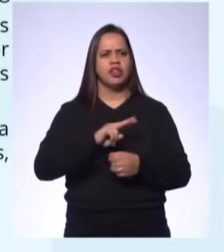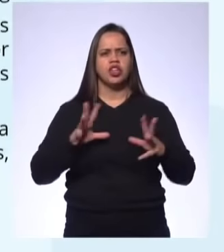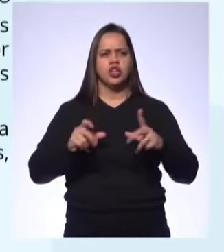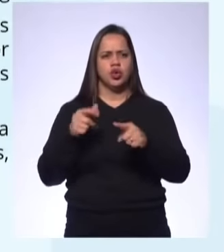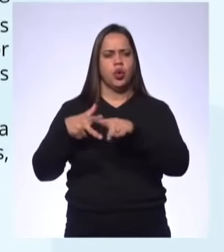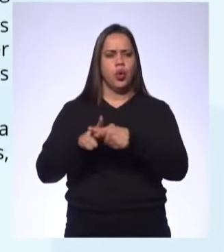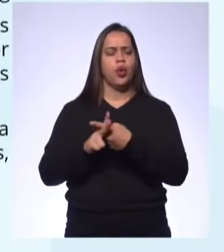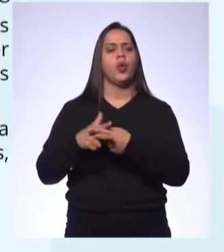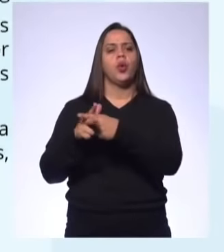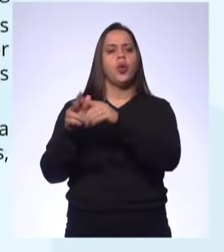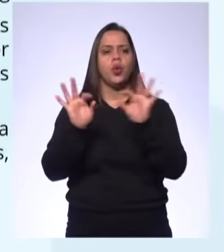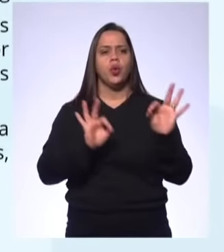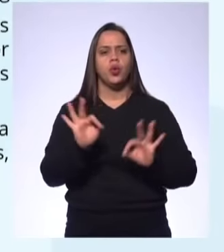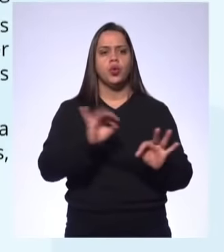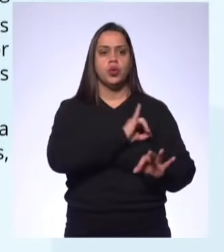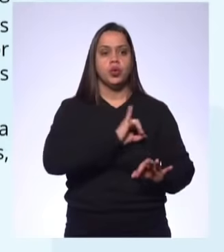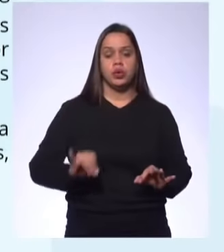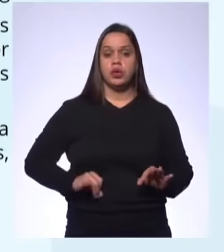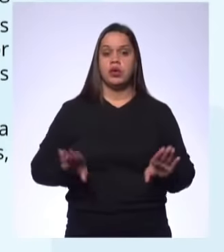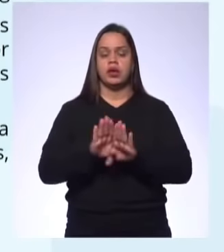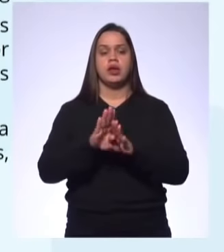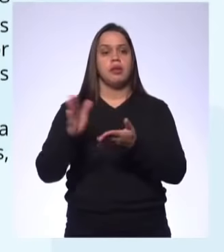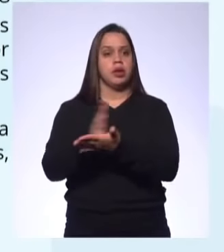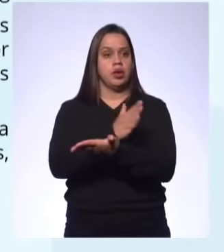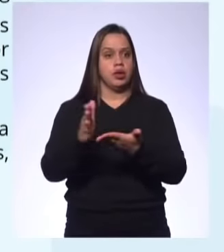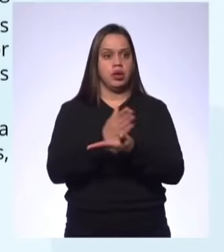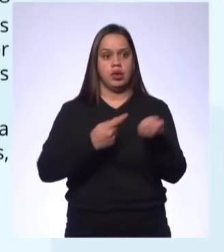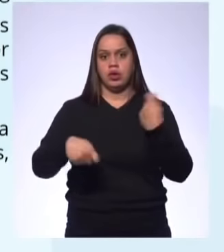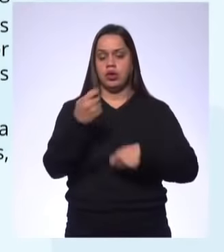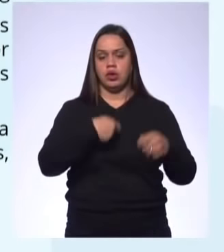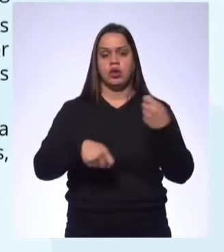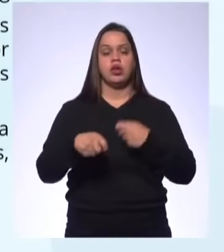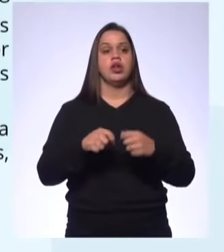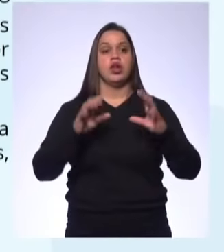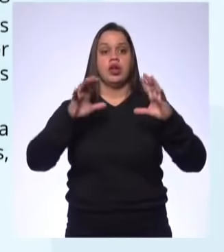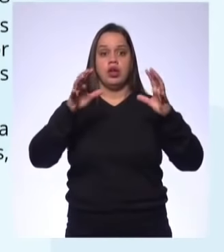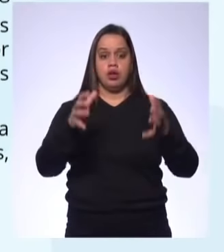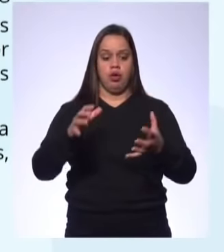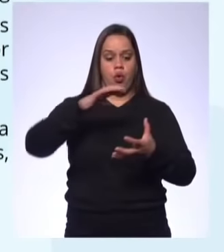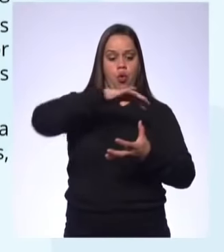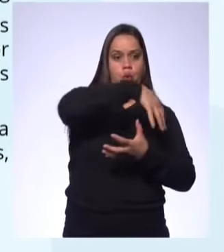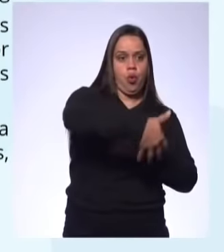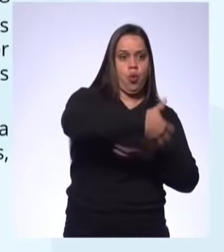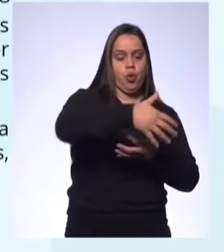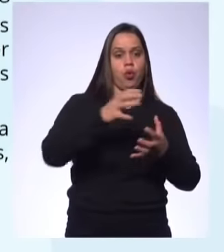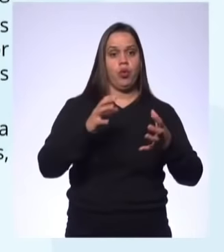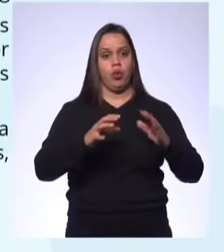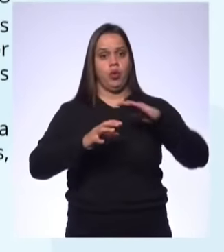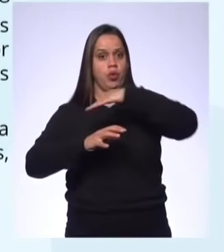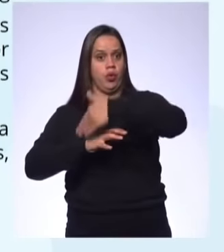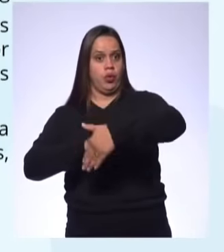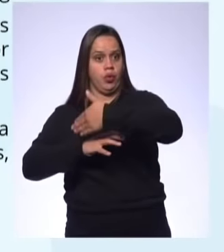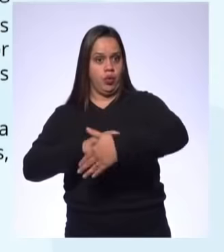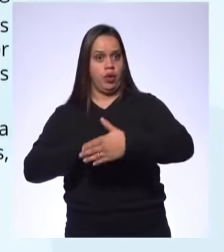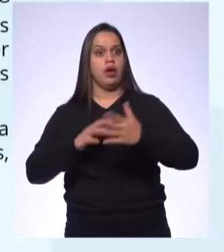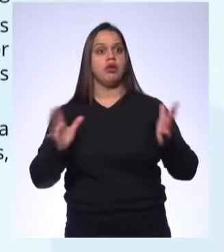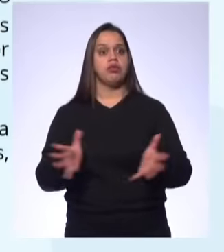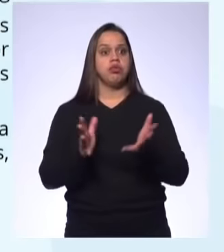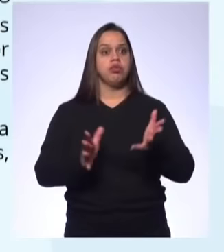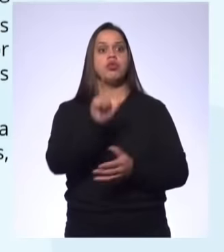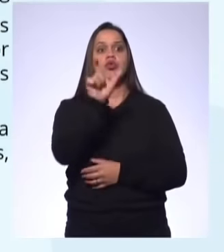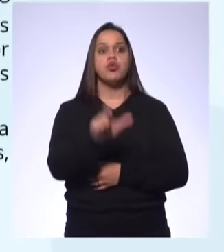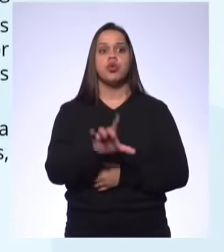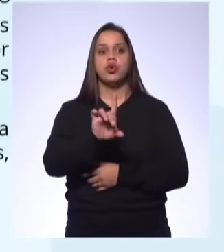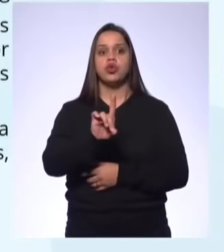império, como a sua divisão administrativa em Ocidente e Oriente, promovida por